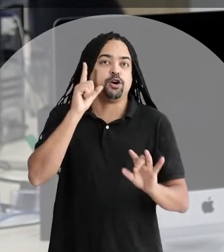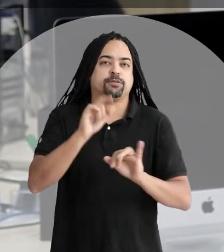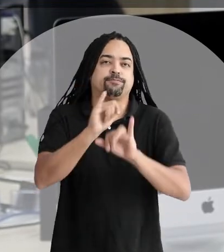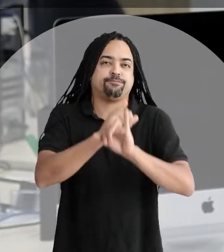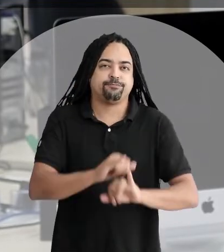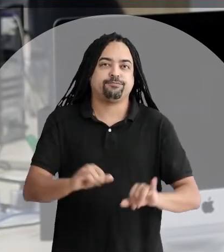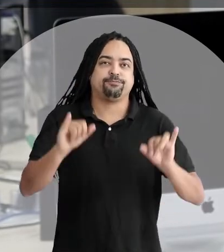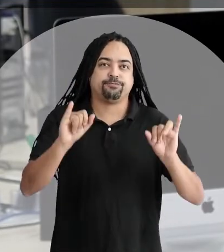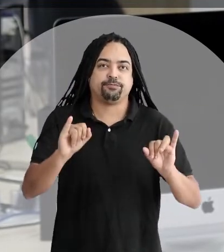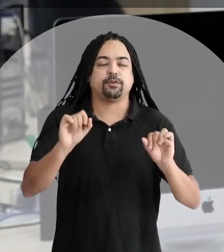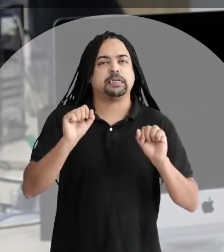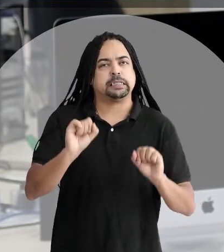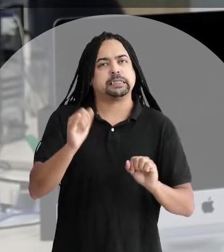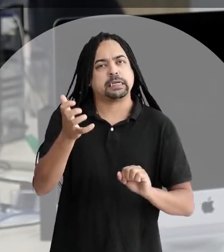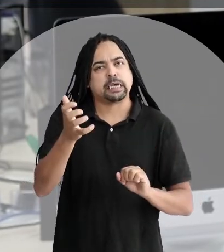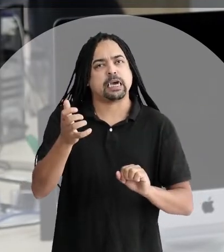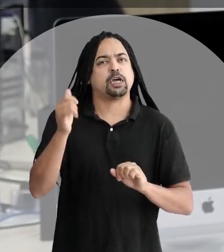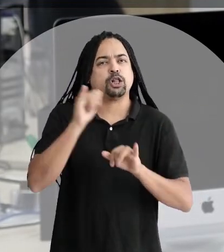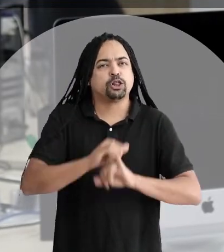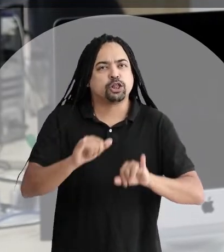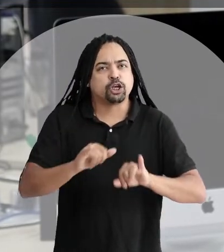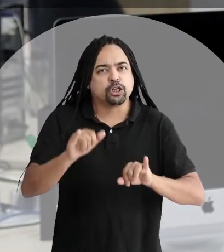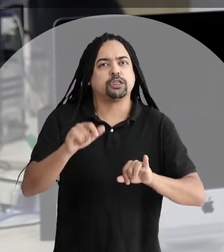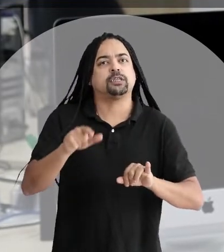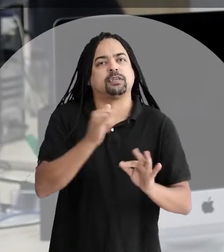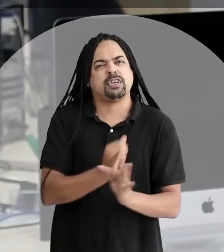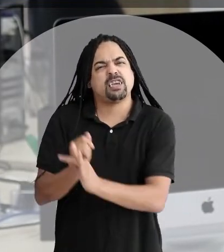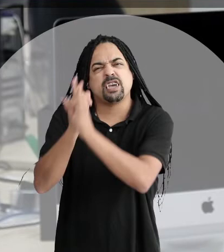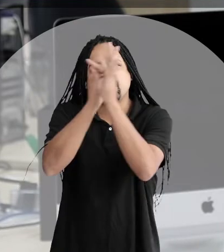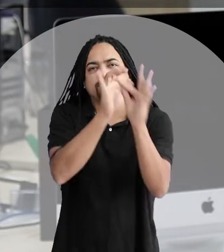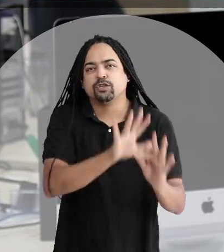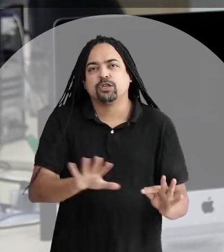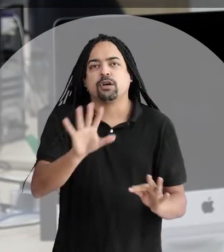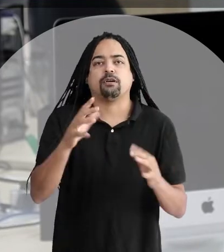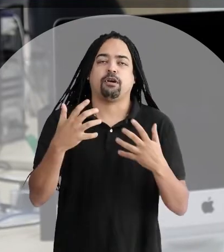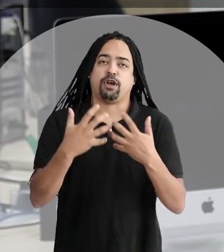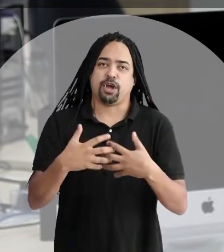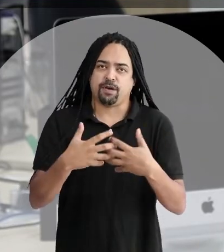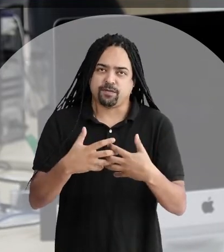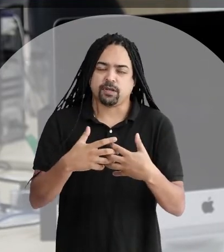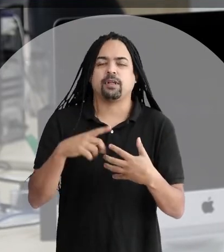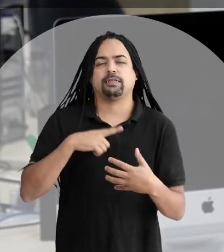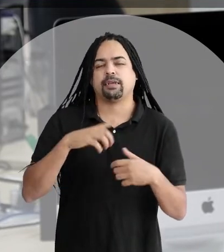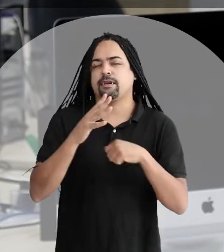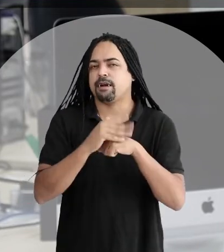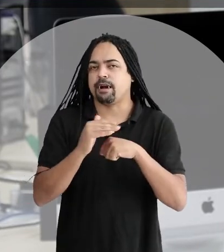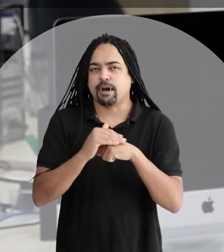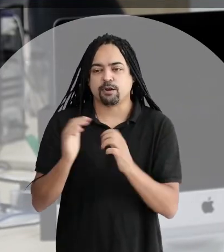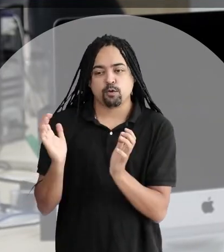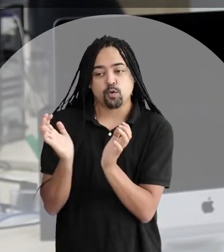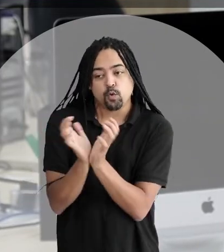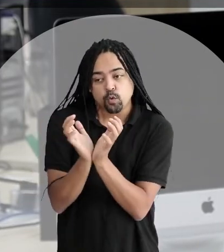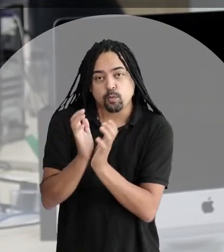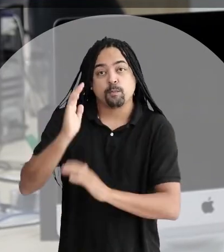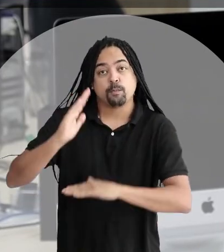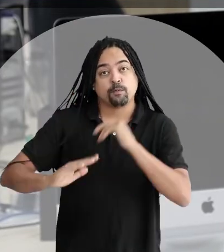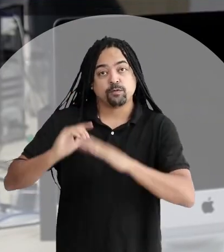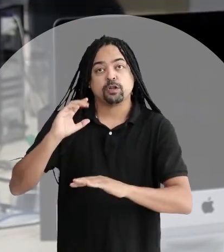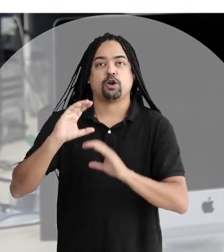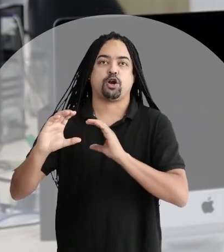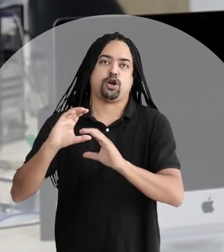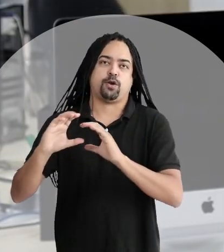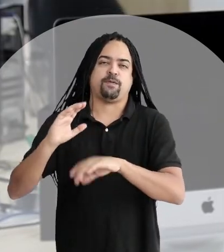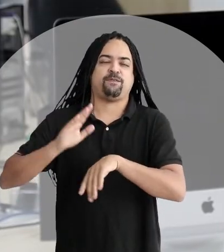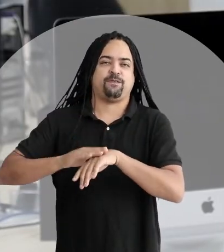acompanhar o fc no ar que tem notícias de todos os campi da instituição e efeito claro com muito carinho pela equipe de comunicadores